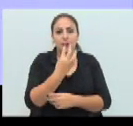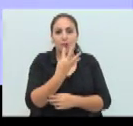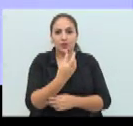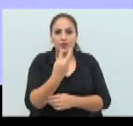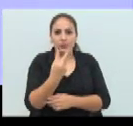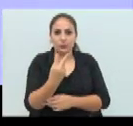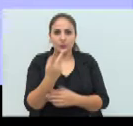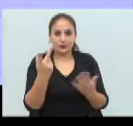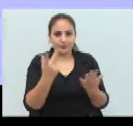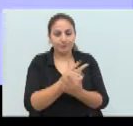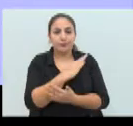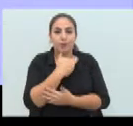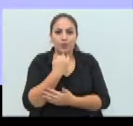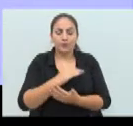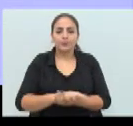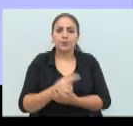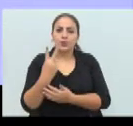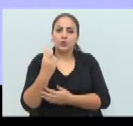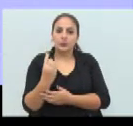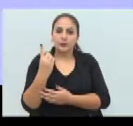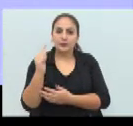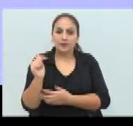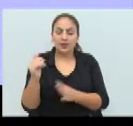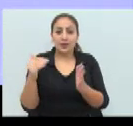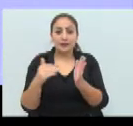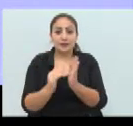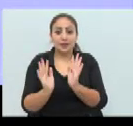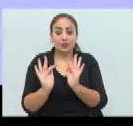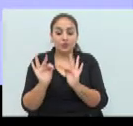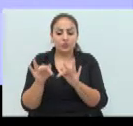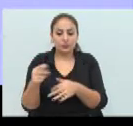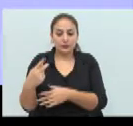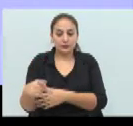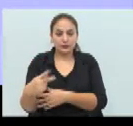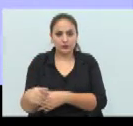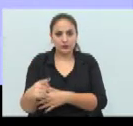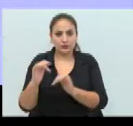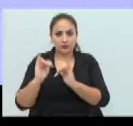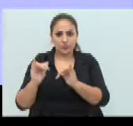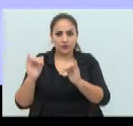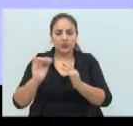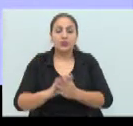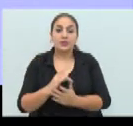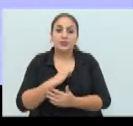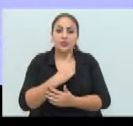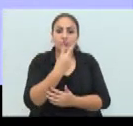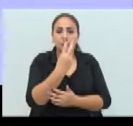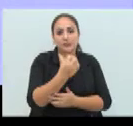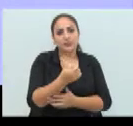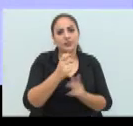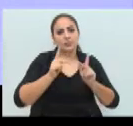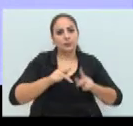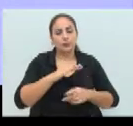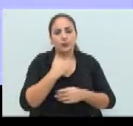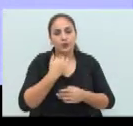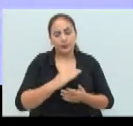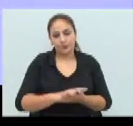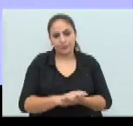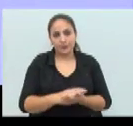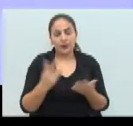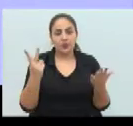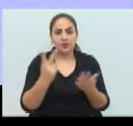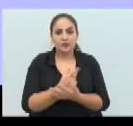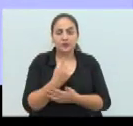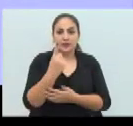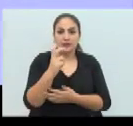ocorrências. E em 2017, até o fechamento desta edição, foram 26 vítimas. Aconteceram